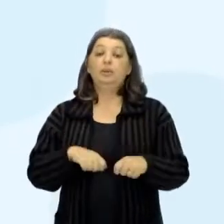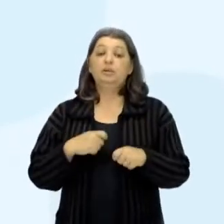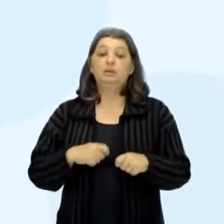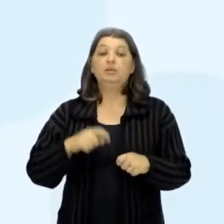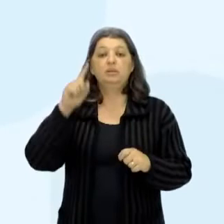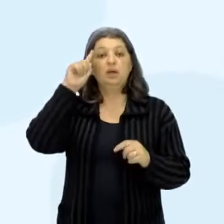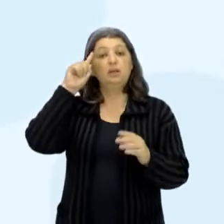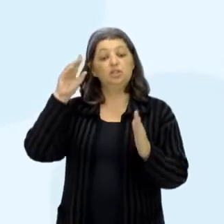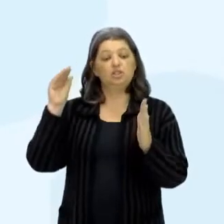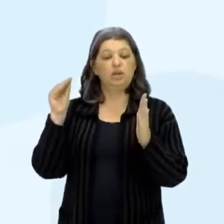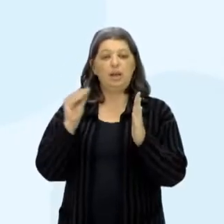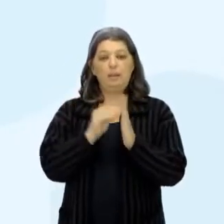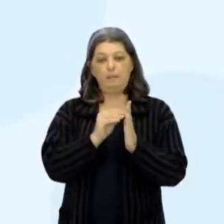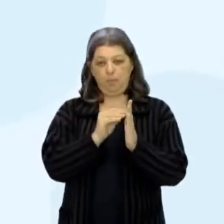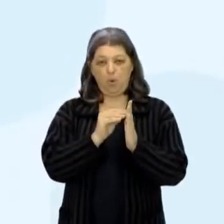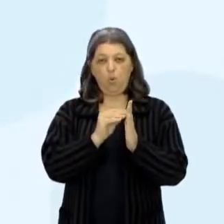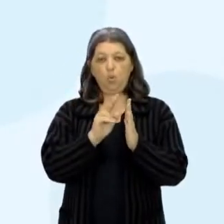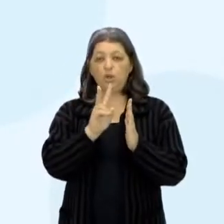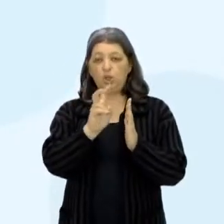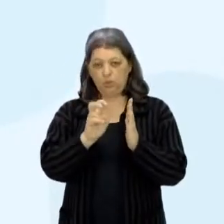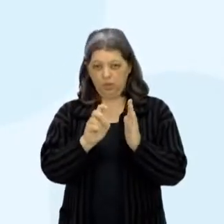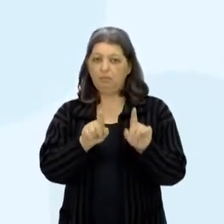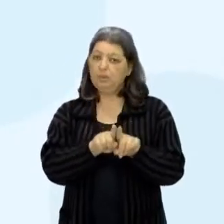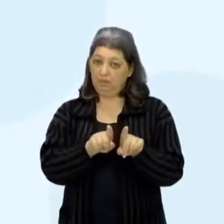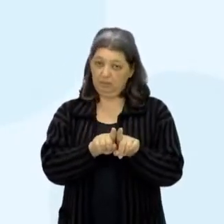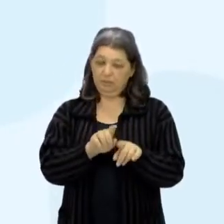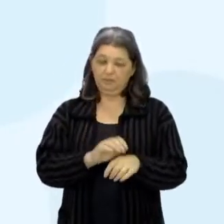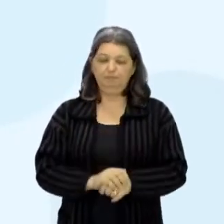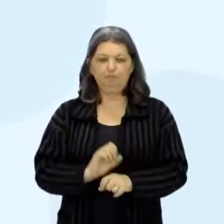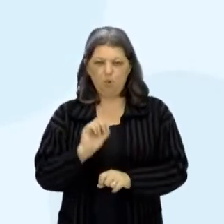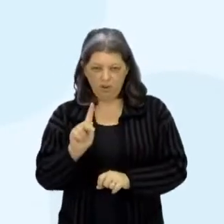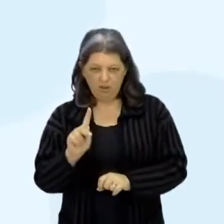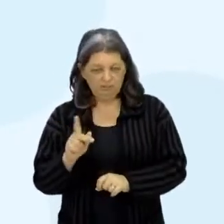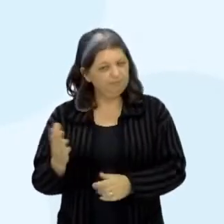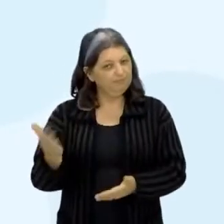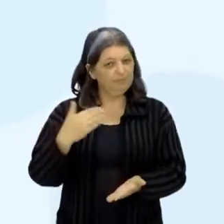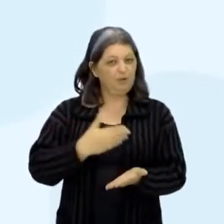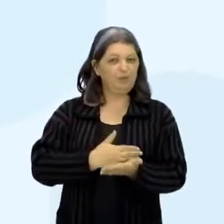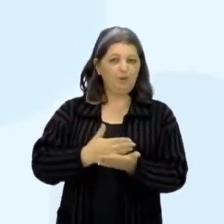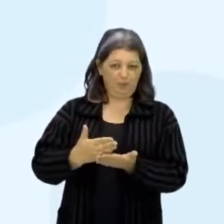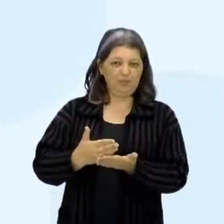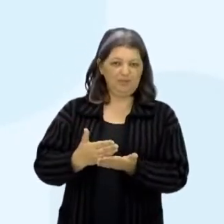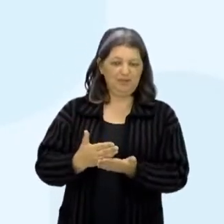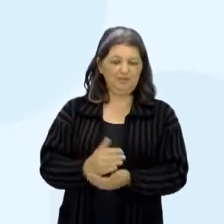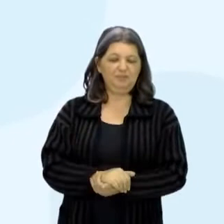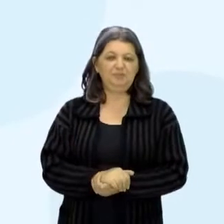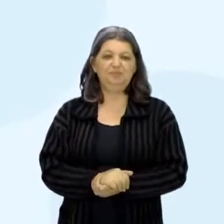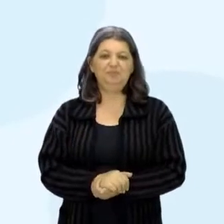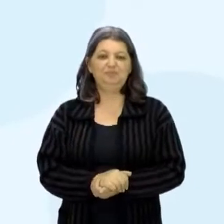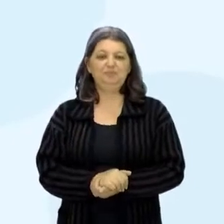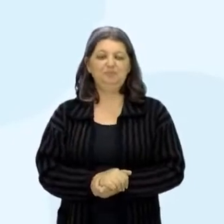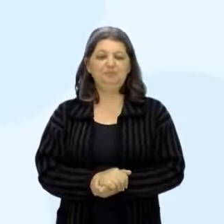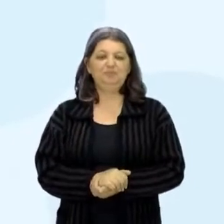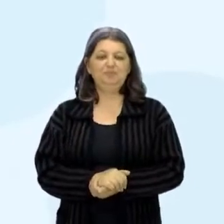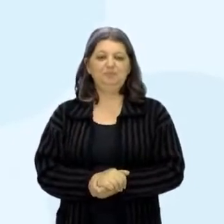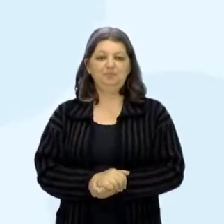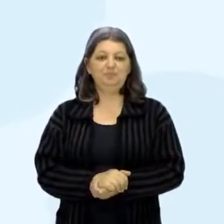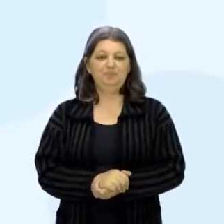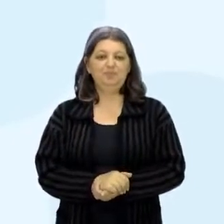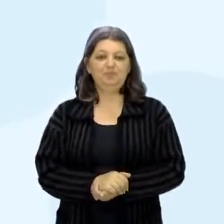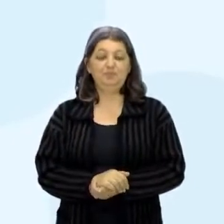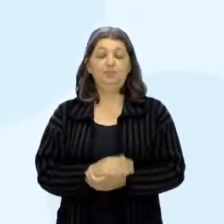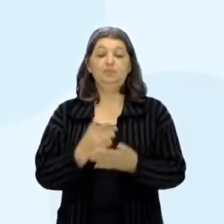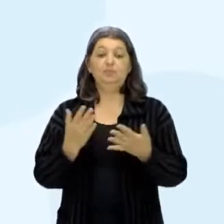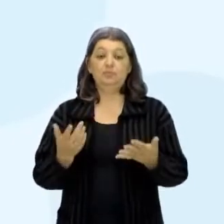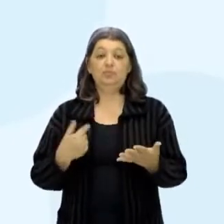com data e título. Tá bom? Vamos começar colocando esse pessoal para trabalhar. E vamos lá, olha só. Eu vou